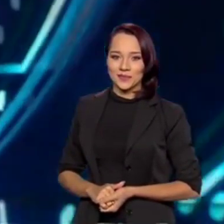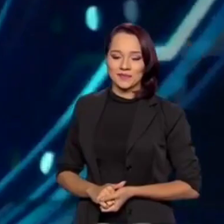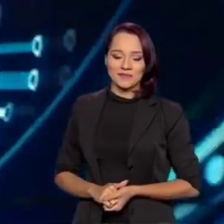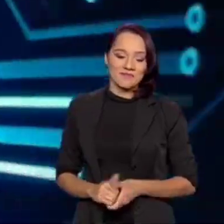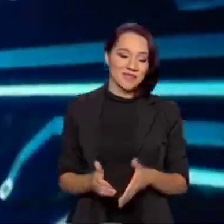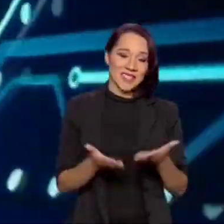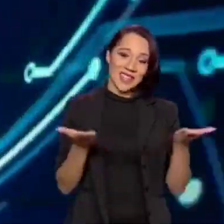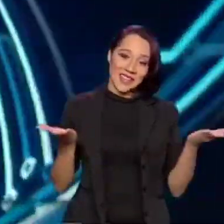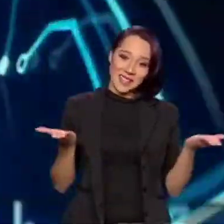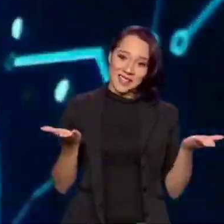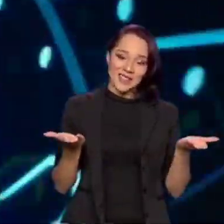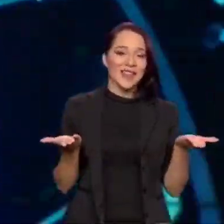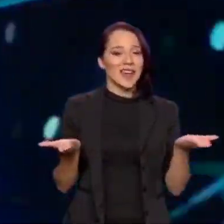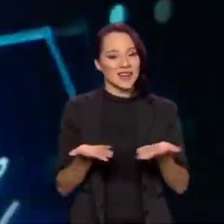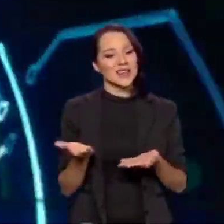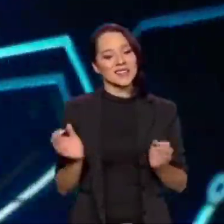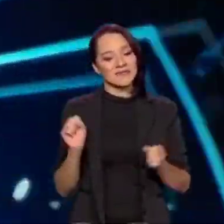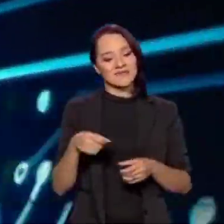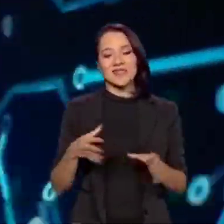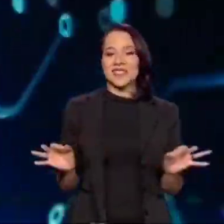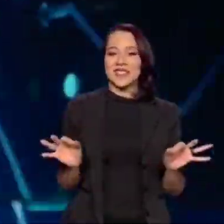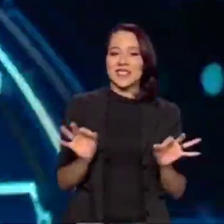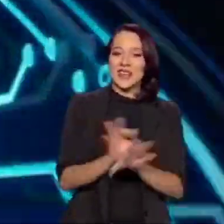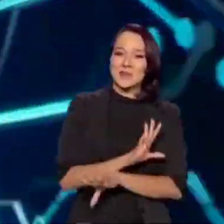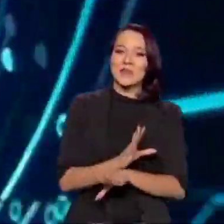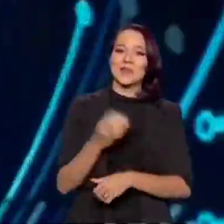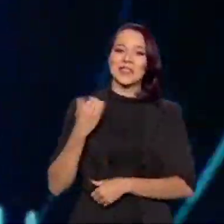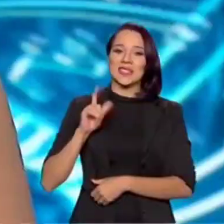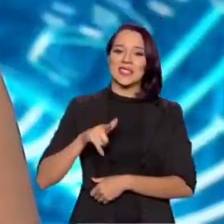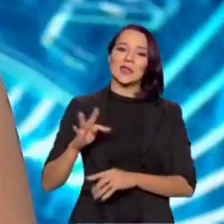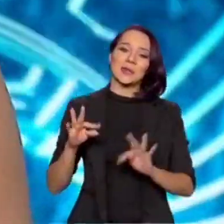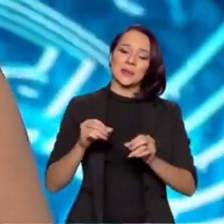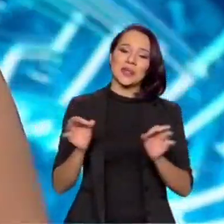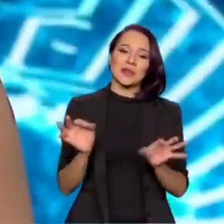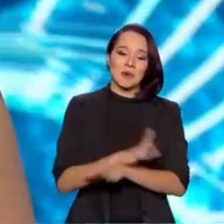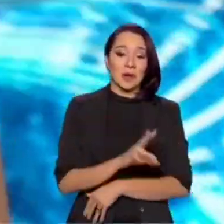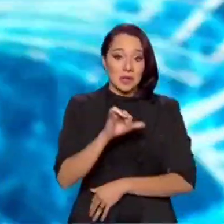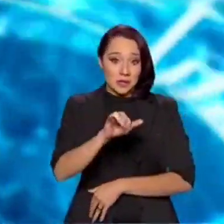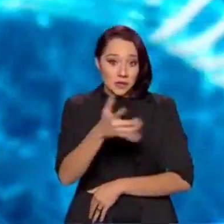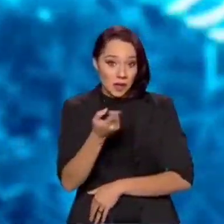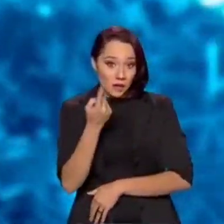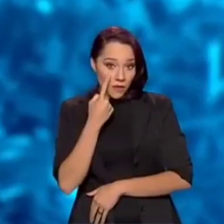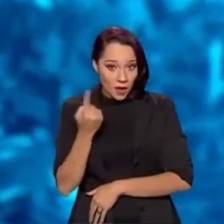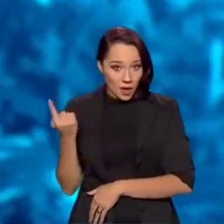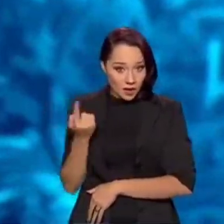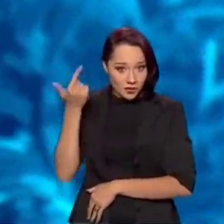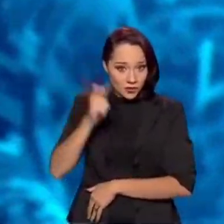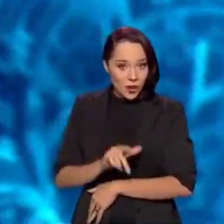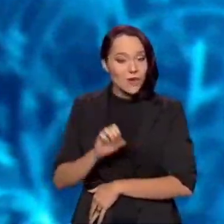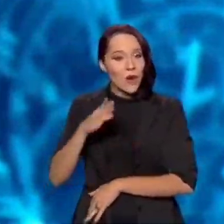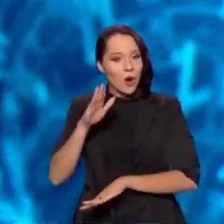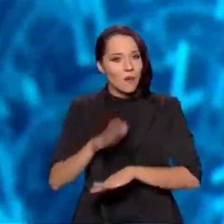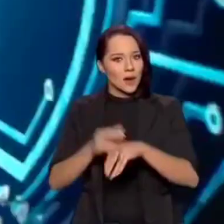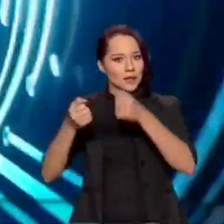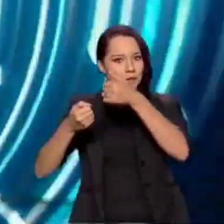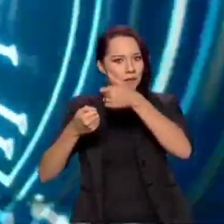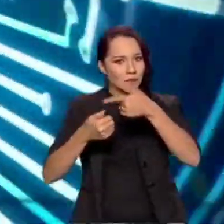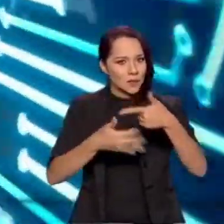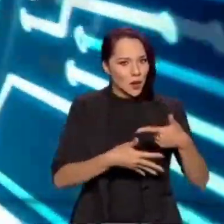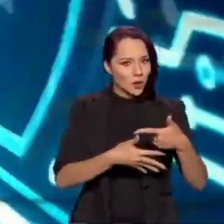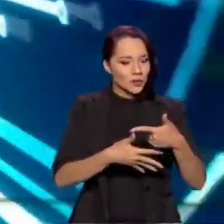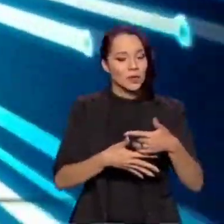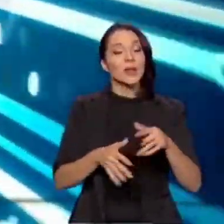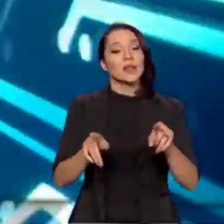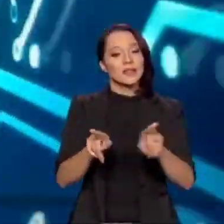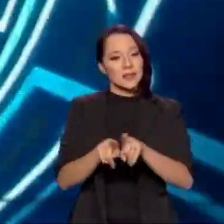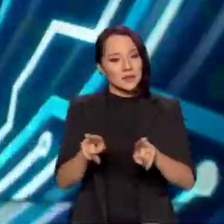E é isso, né, gente? Agora sim, o Ciência Tudo vai ficando por aqui. Se você quiser rever esse ou então qualquer outro episódio,